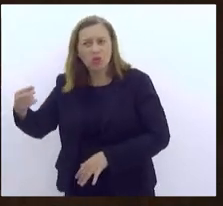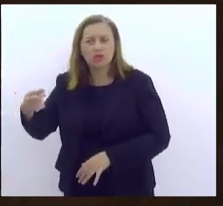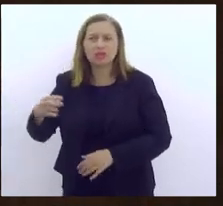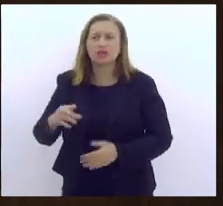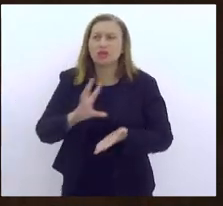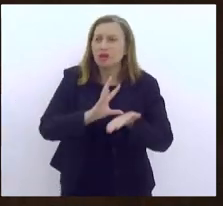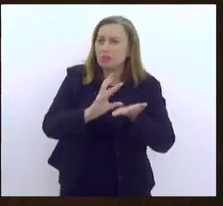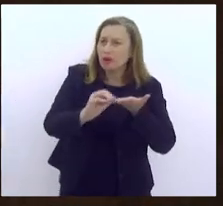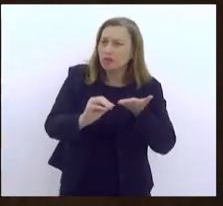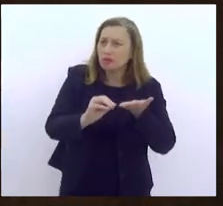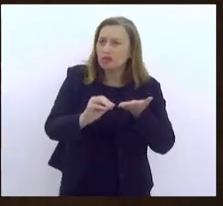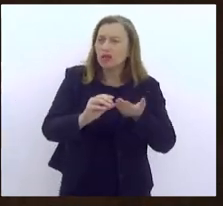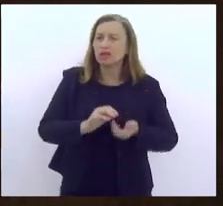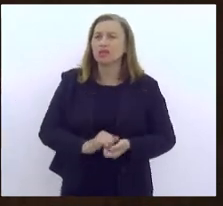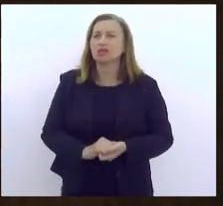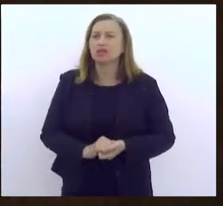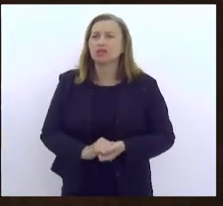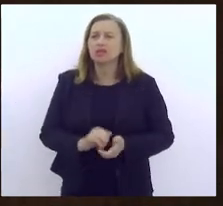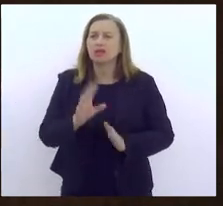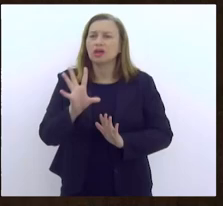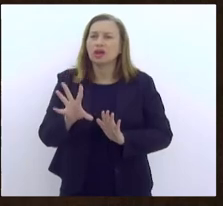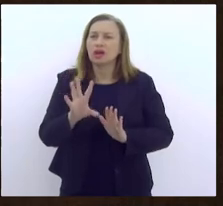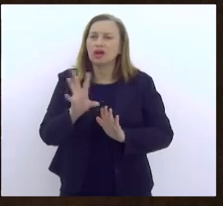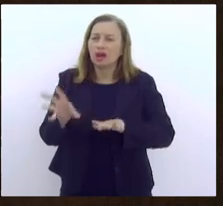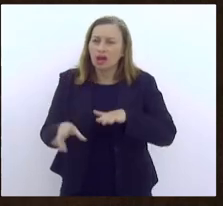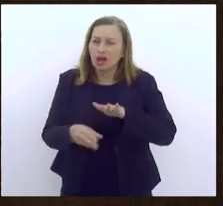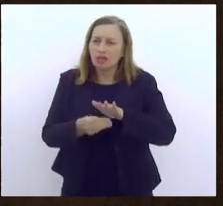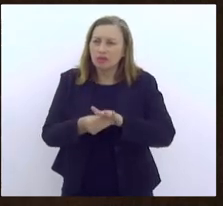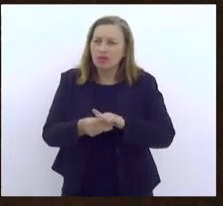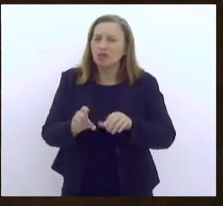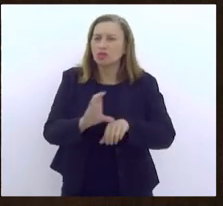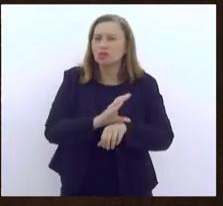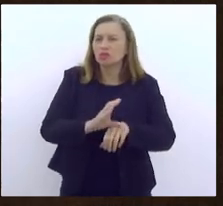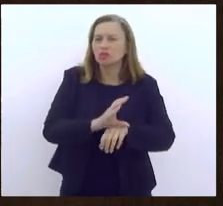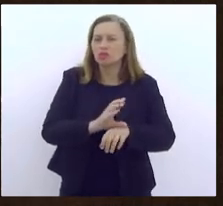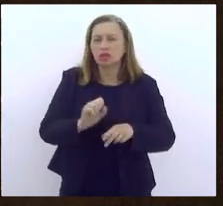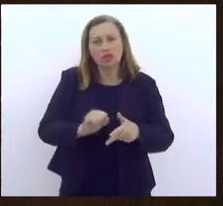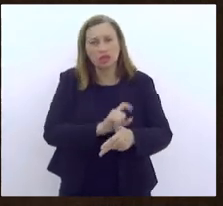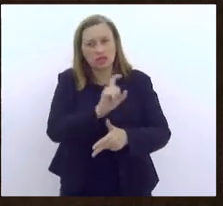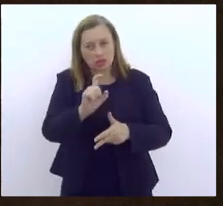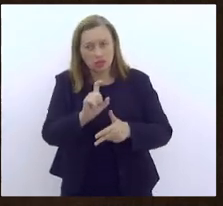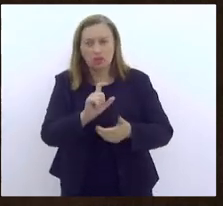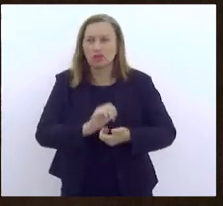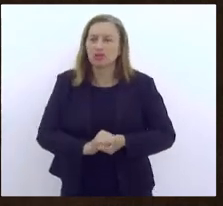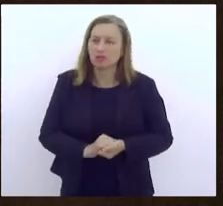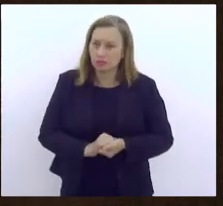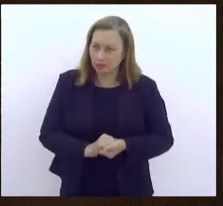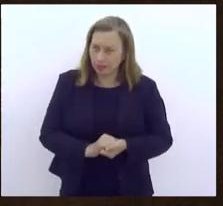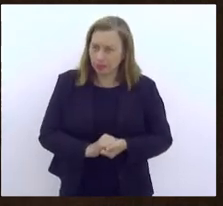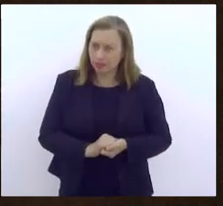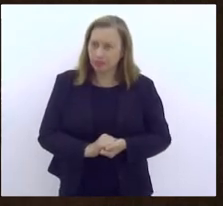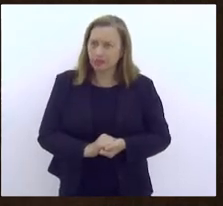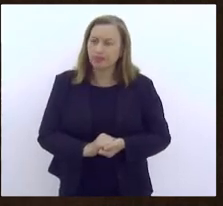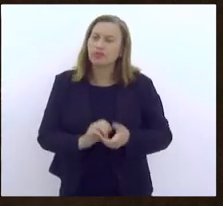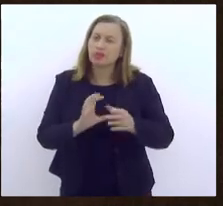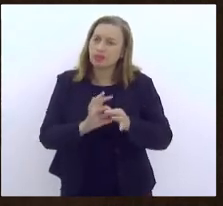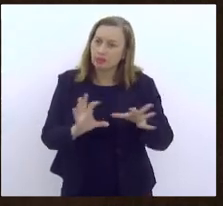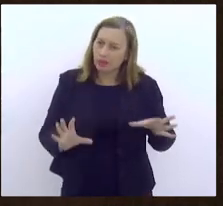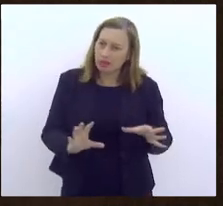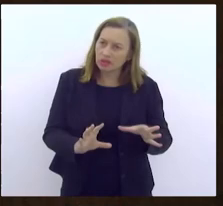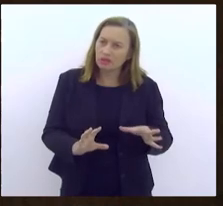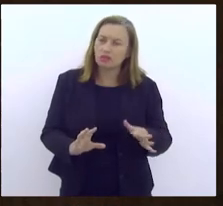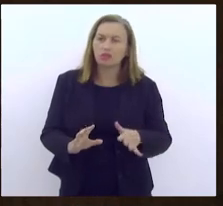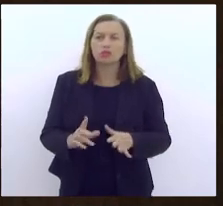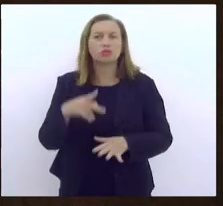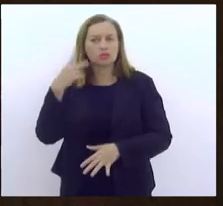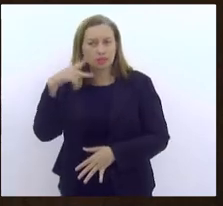pautar a emenda constitucional das emendas executivas, ou seja, emendas determinativas do